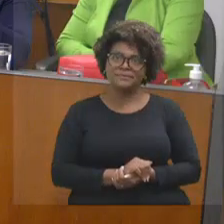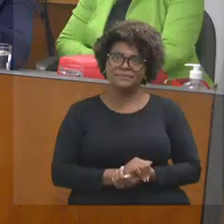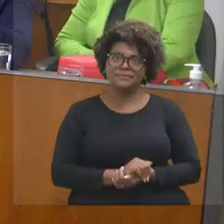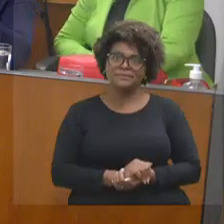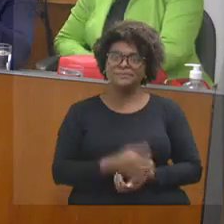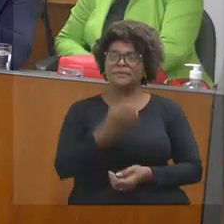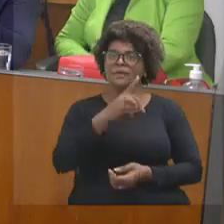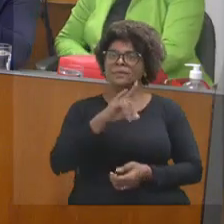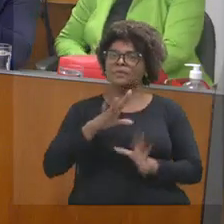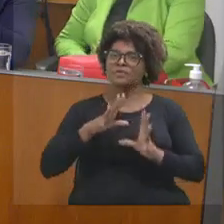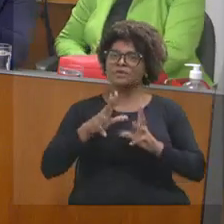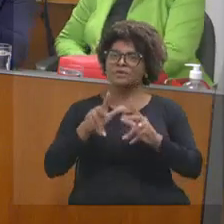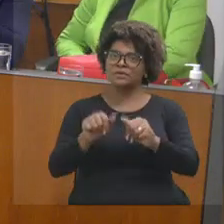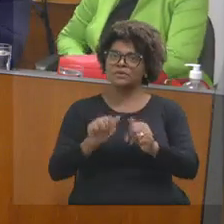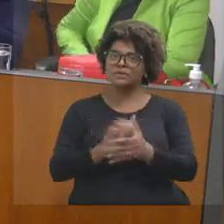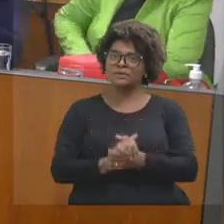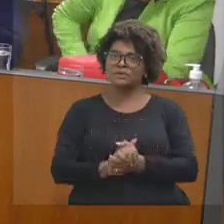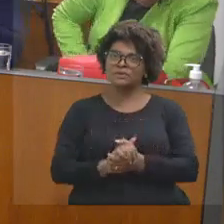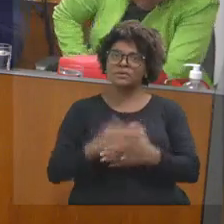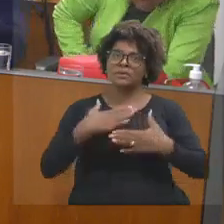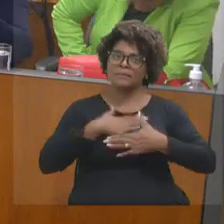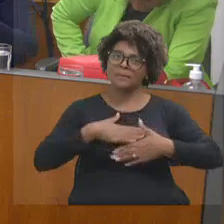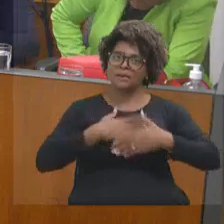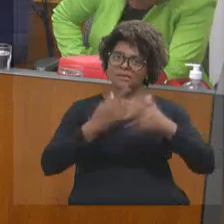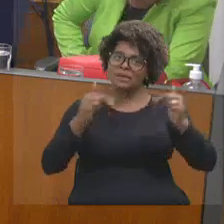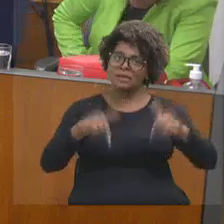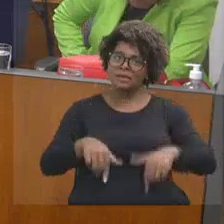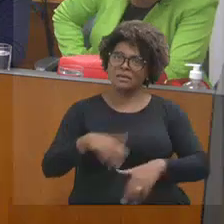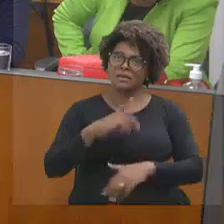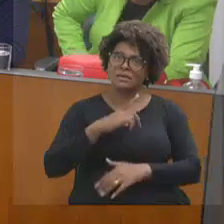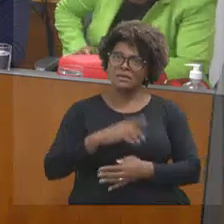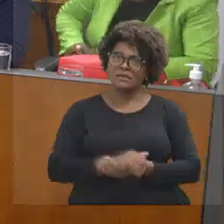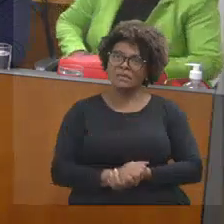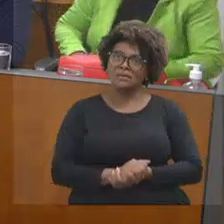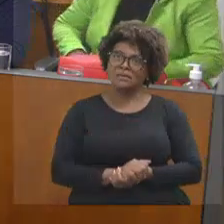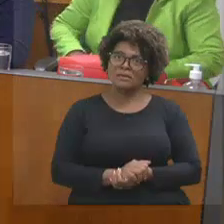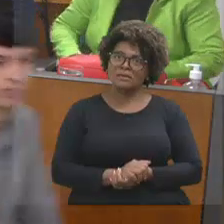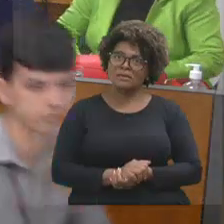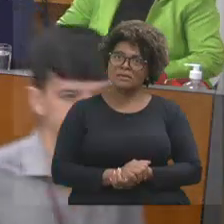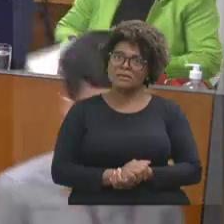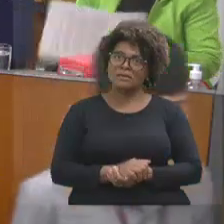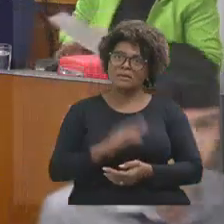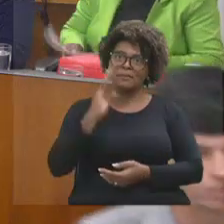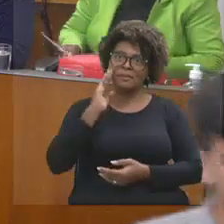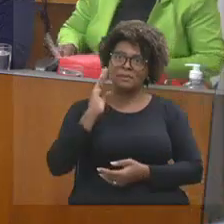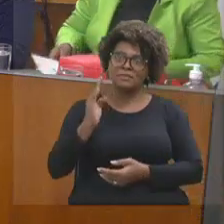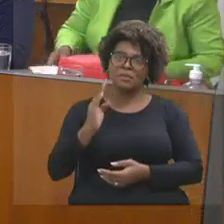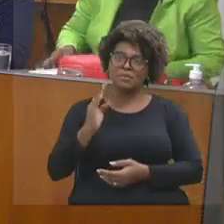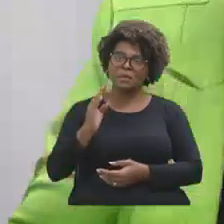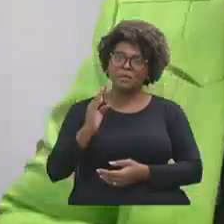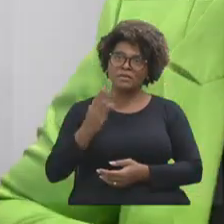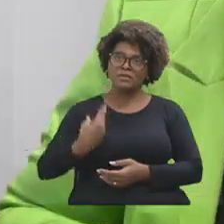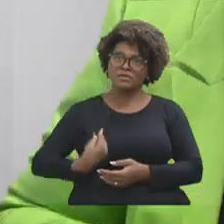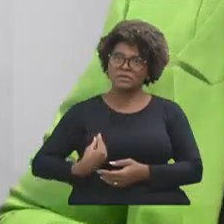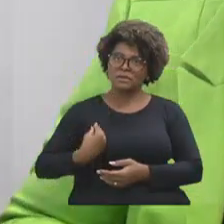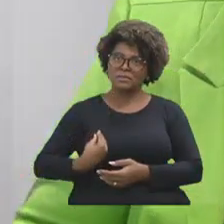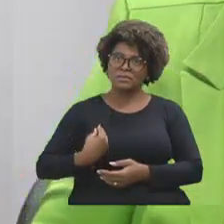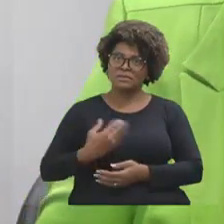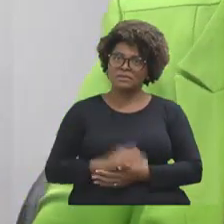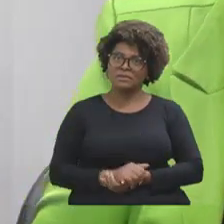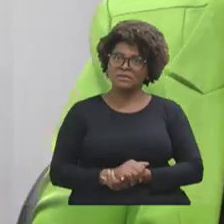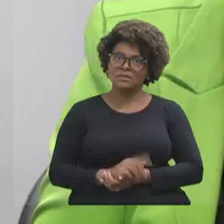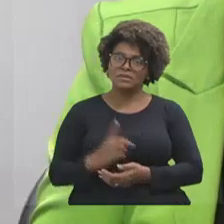Bom dia a todos prazer estar aqui principalmente na presença aqui do